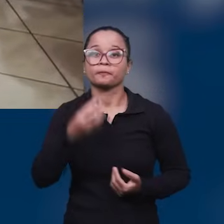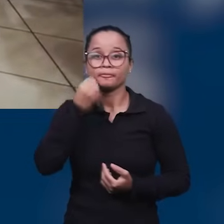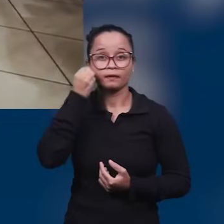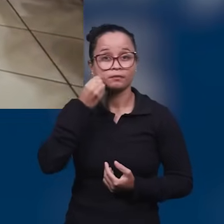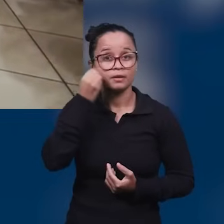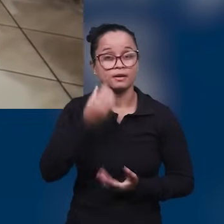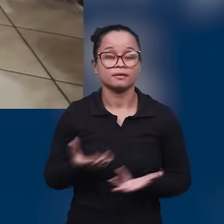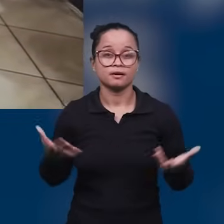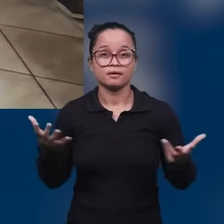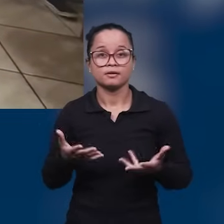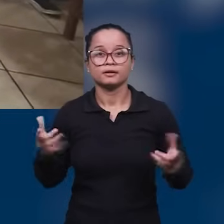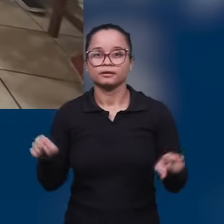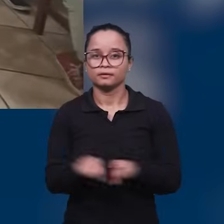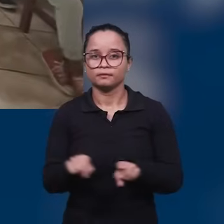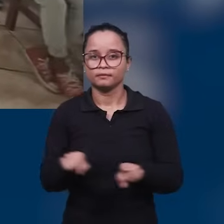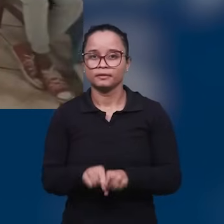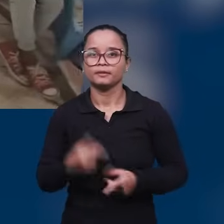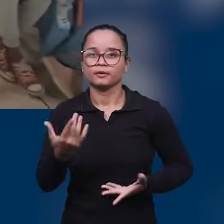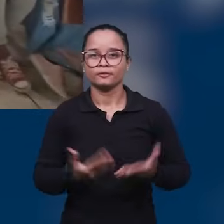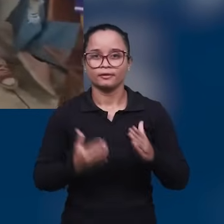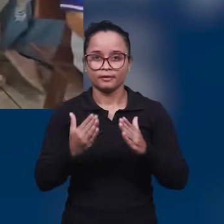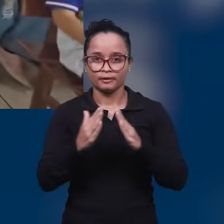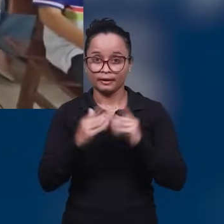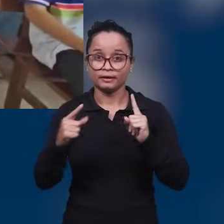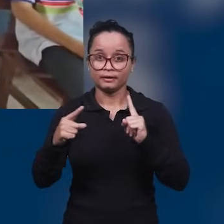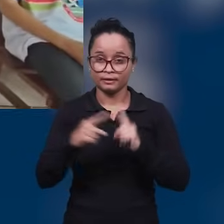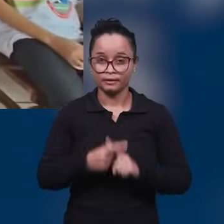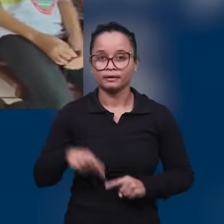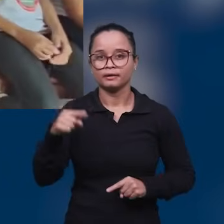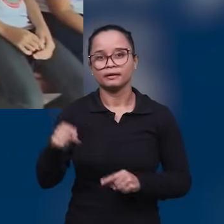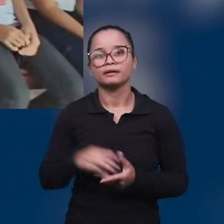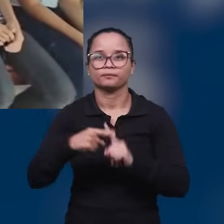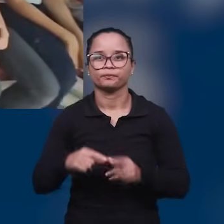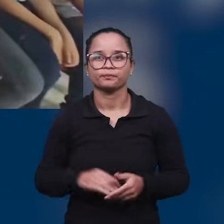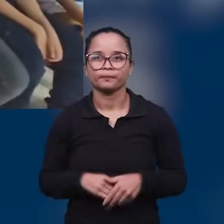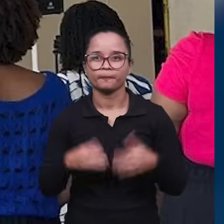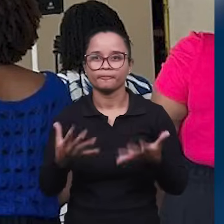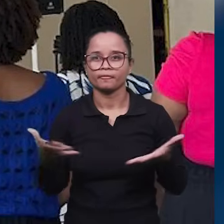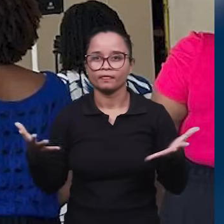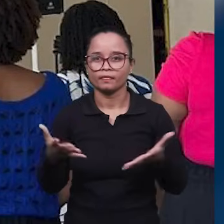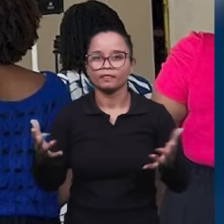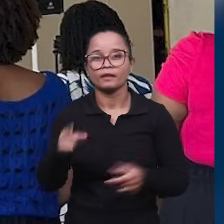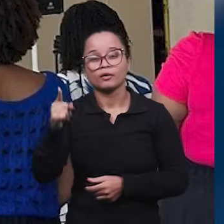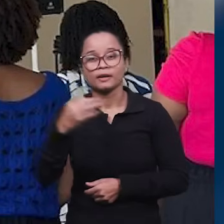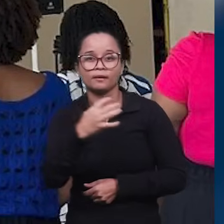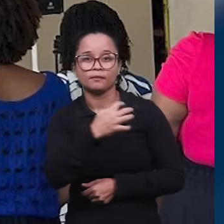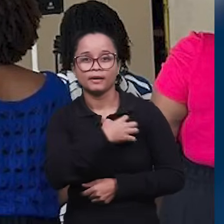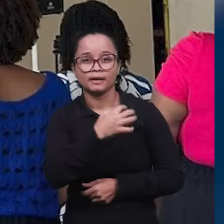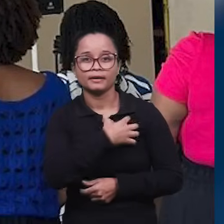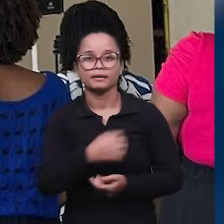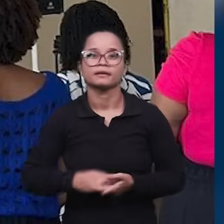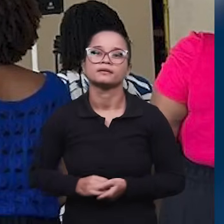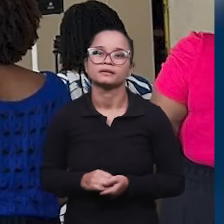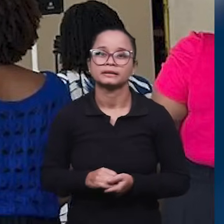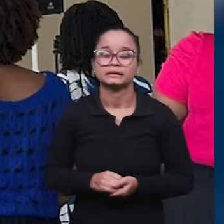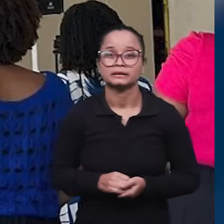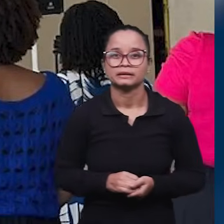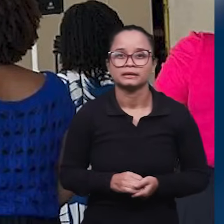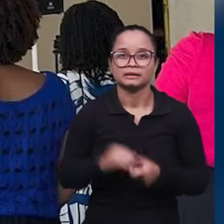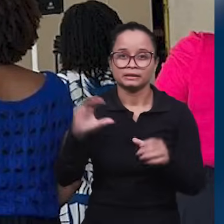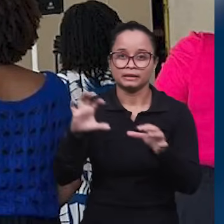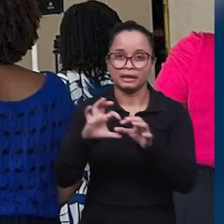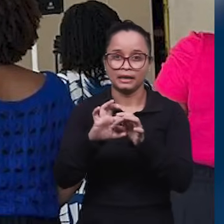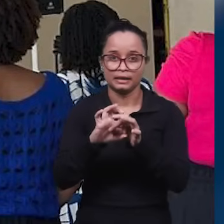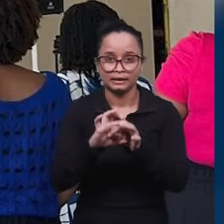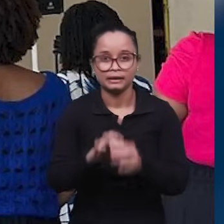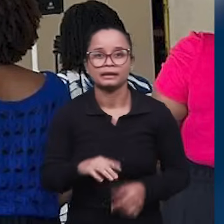ouvir a voz do Espírito Santo. Louvado seja o Senhor por essa maravilha. Em Sergipe aconteceu o seminário para grupos de